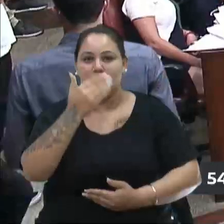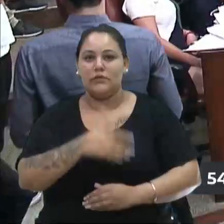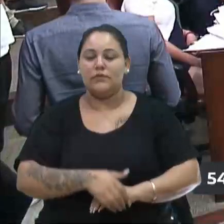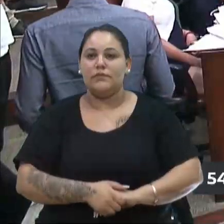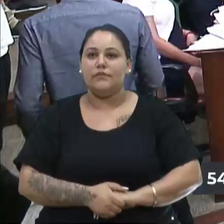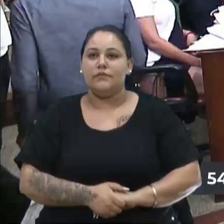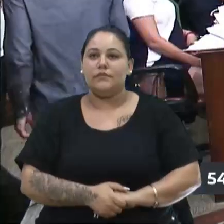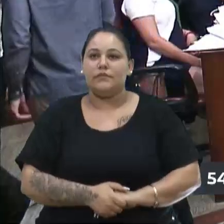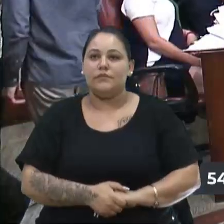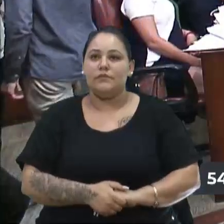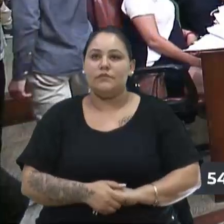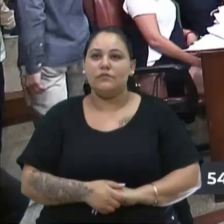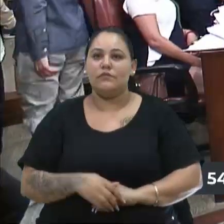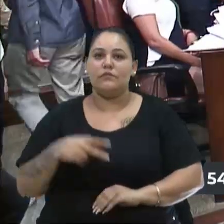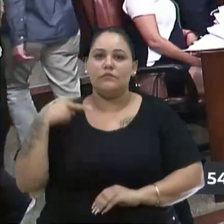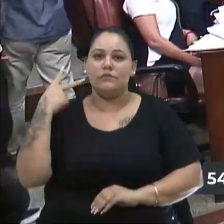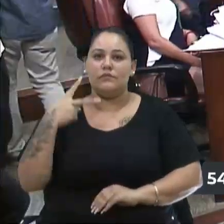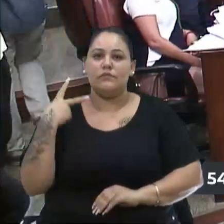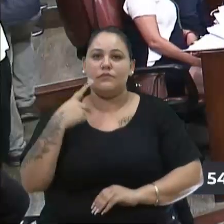Friso.